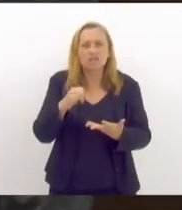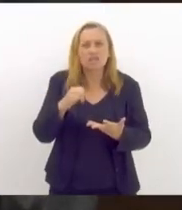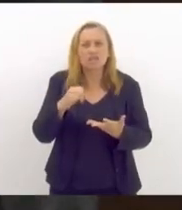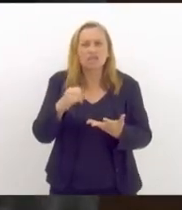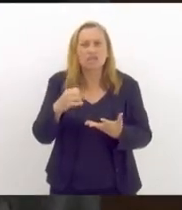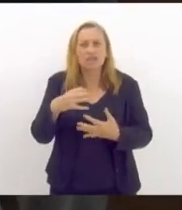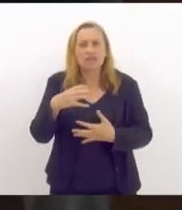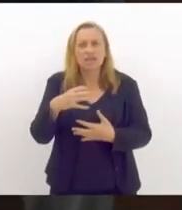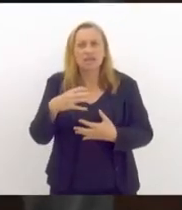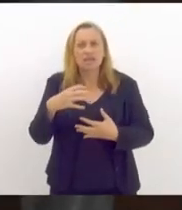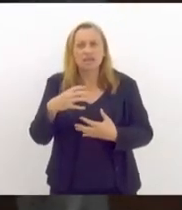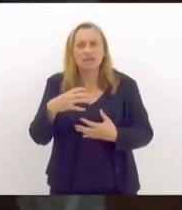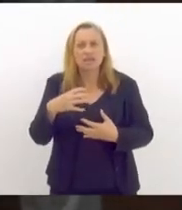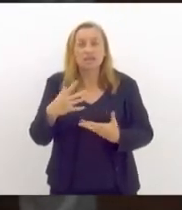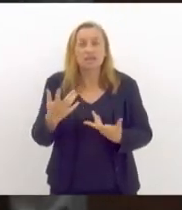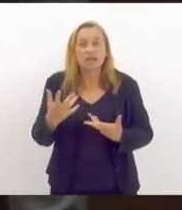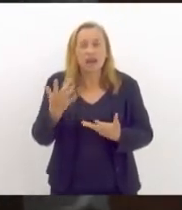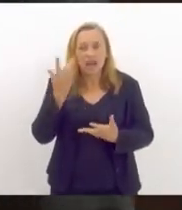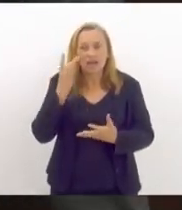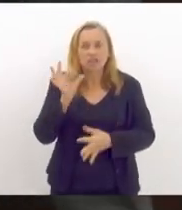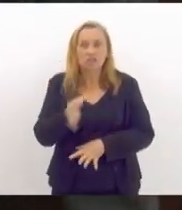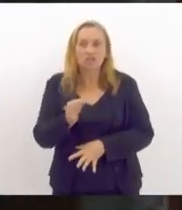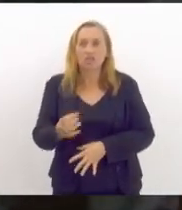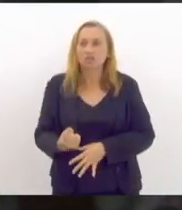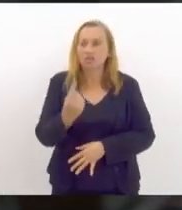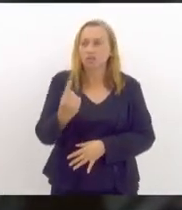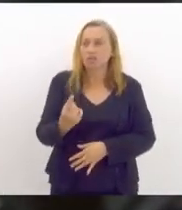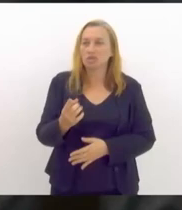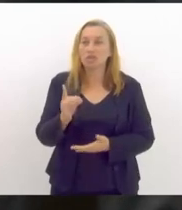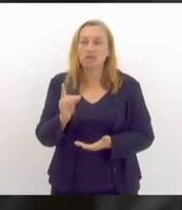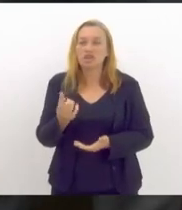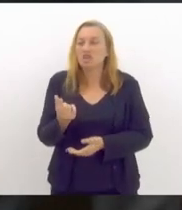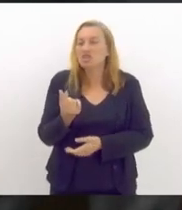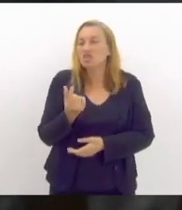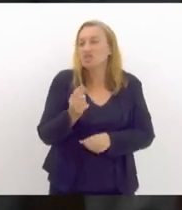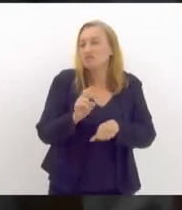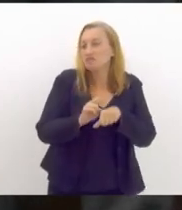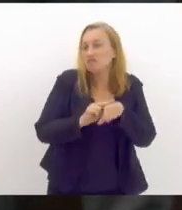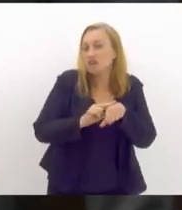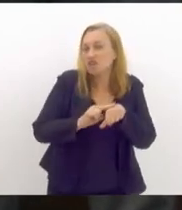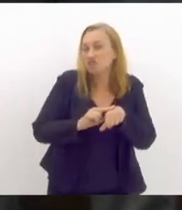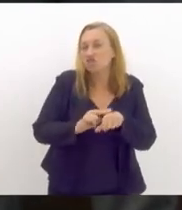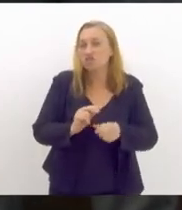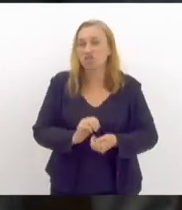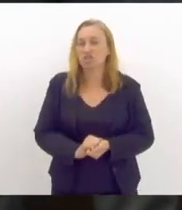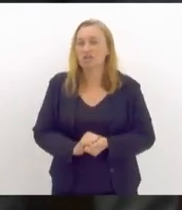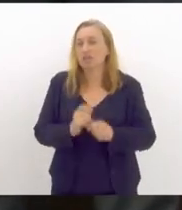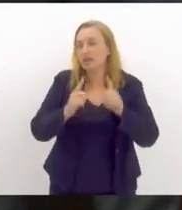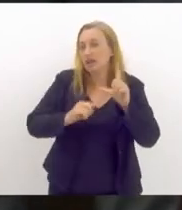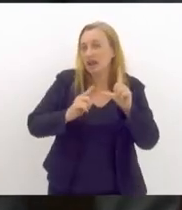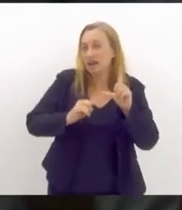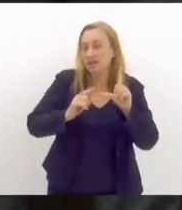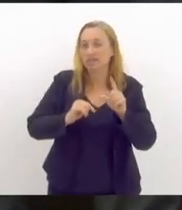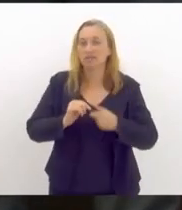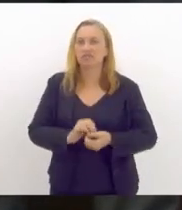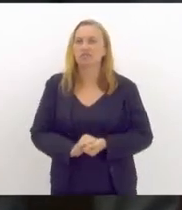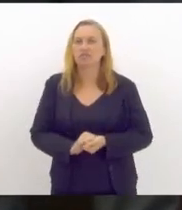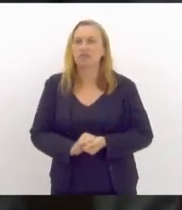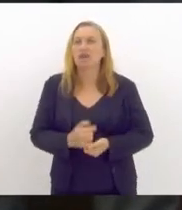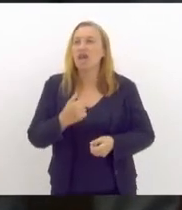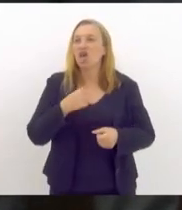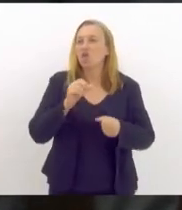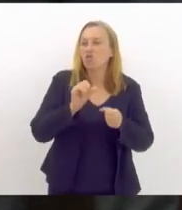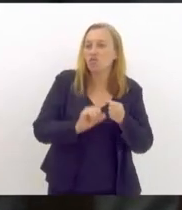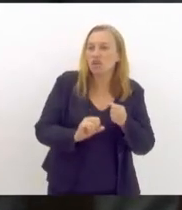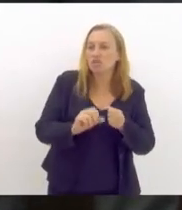identificam com isso uma delas chama-se verdinha e a letra diz o seguinte eu fiz